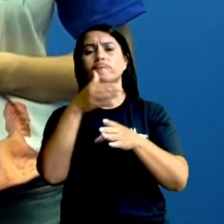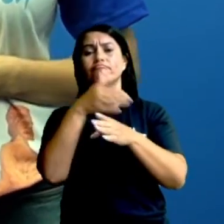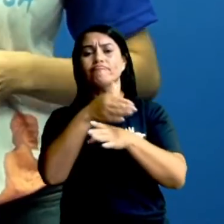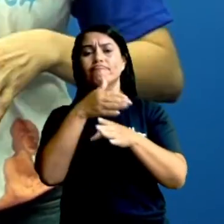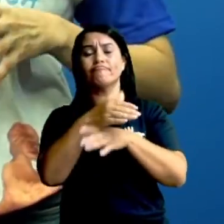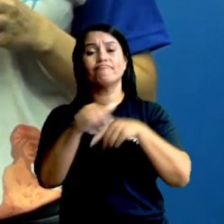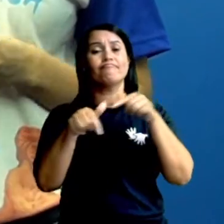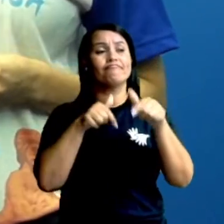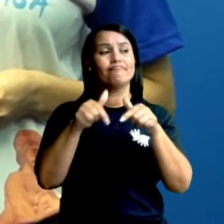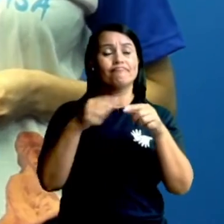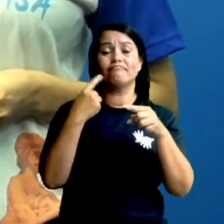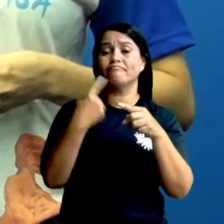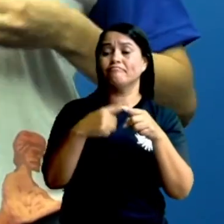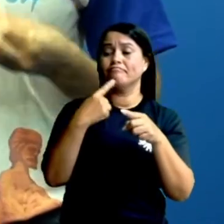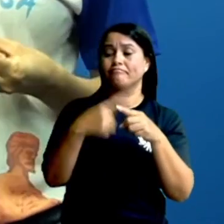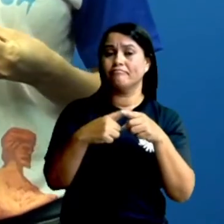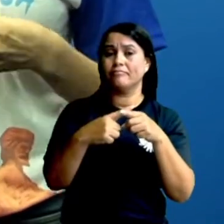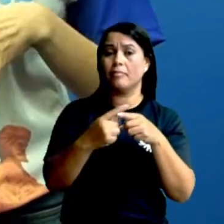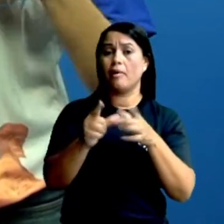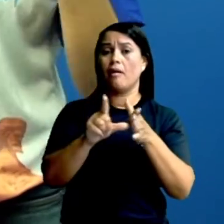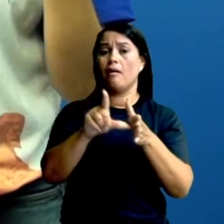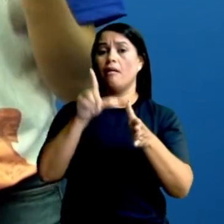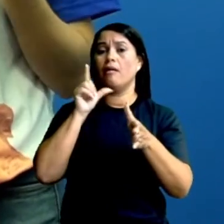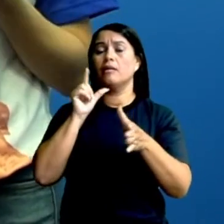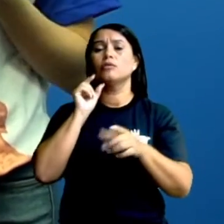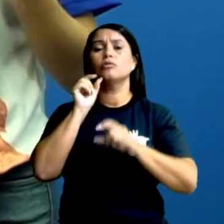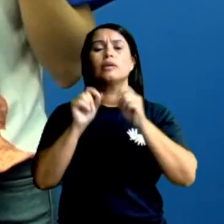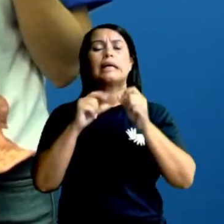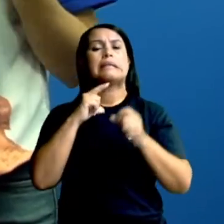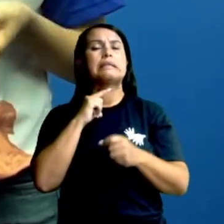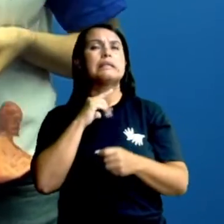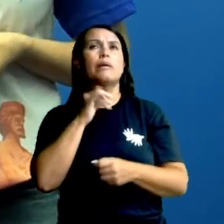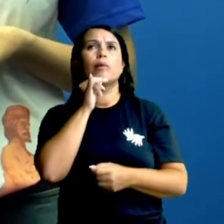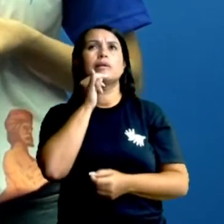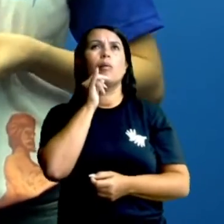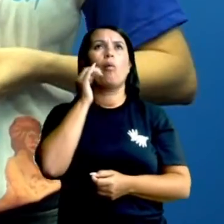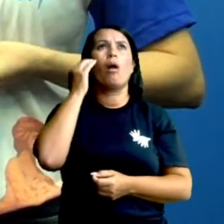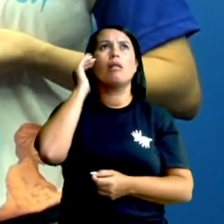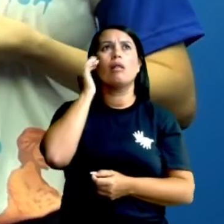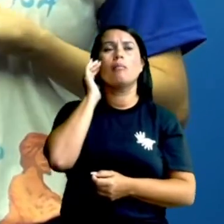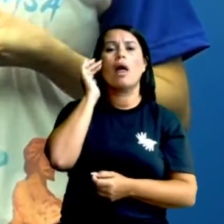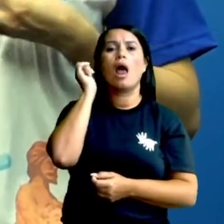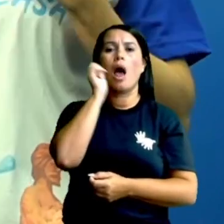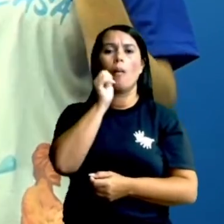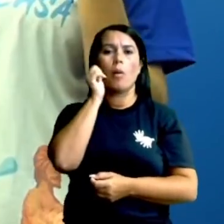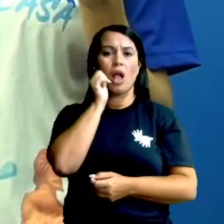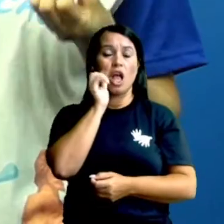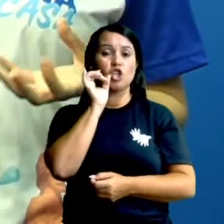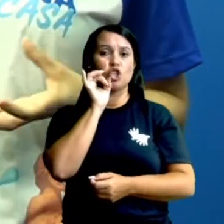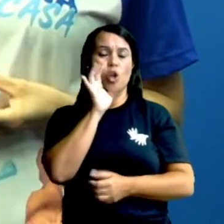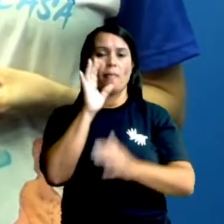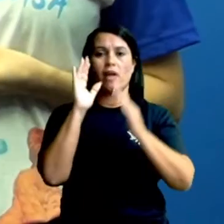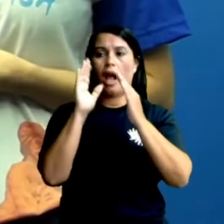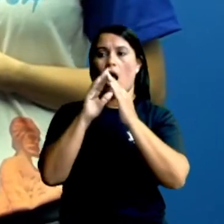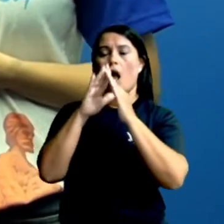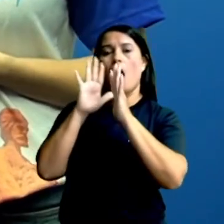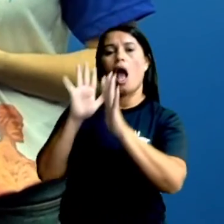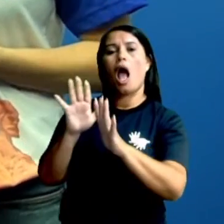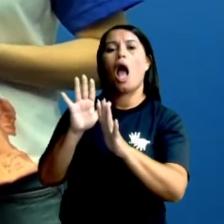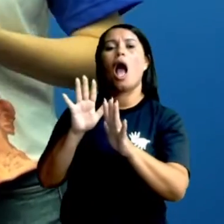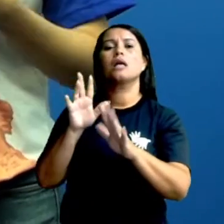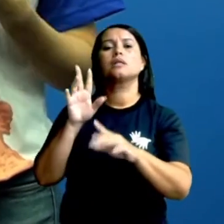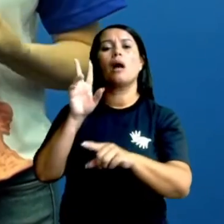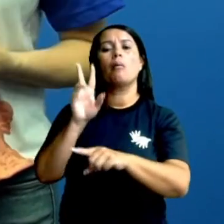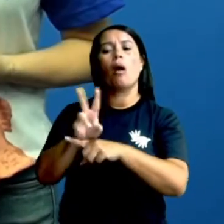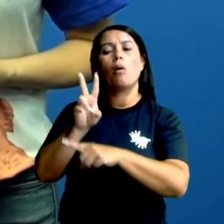de trabalho. Por quê? Antes se tinha uma concepção de que as mulheres serviam para quê? Para ficar em casa, para cuidar